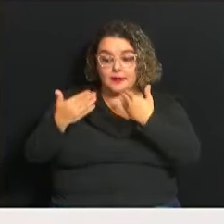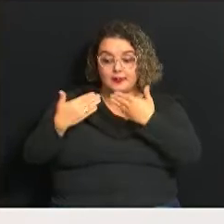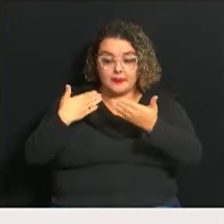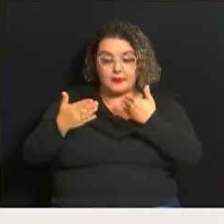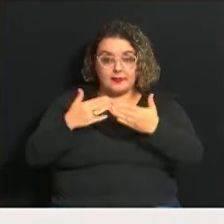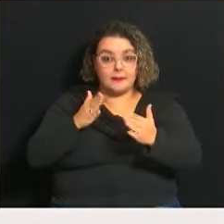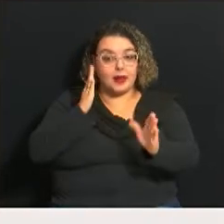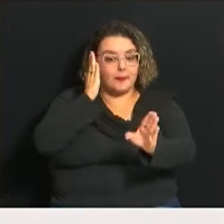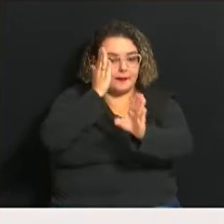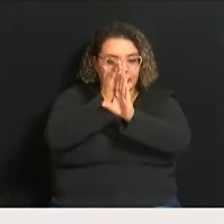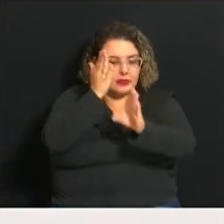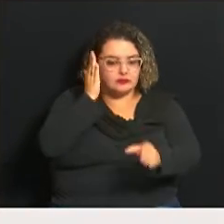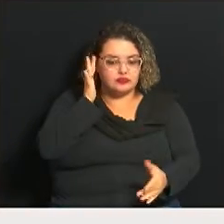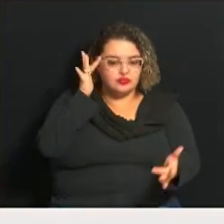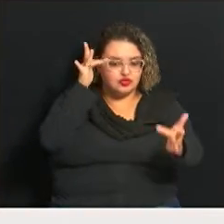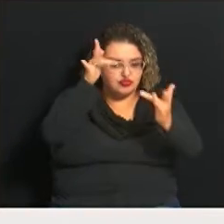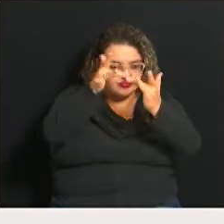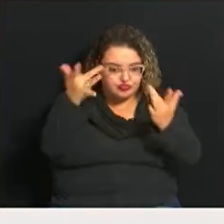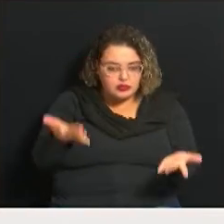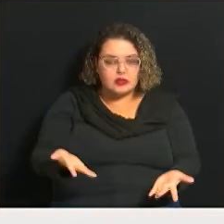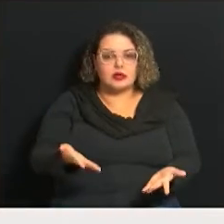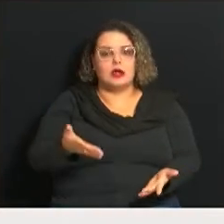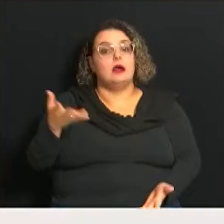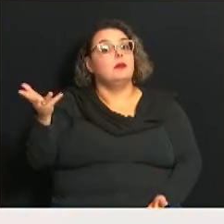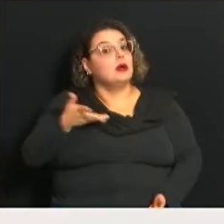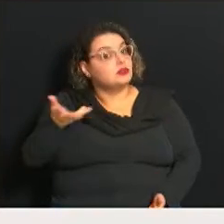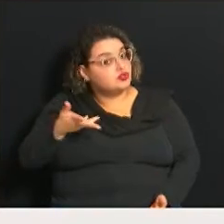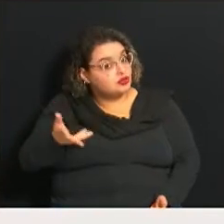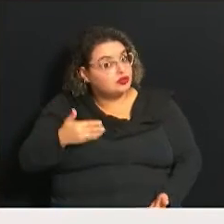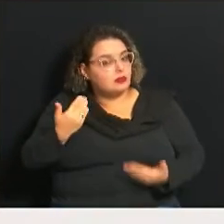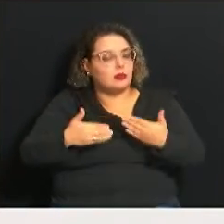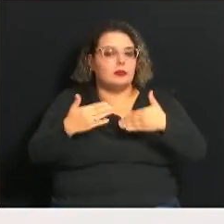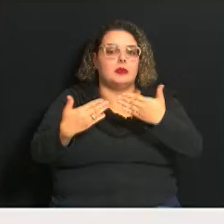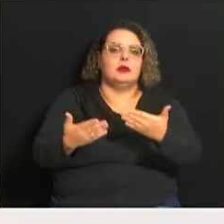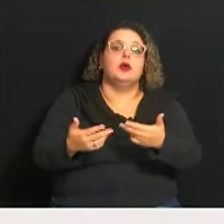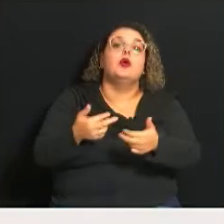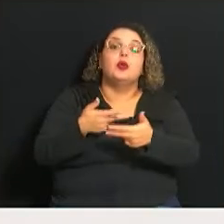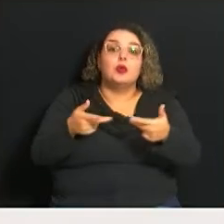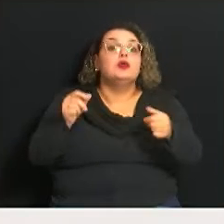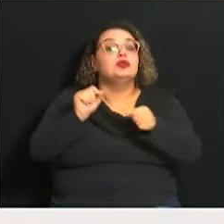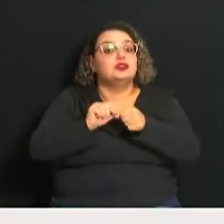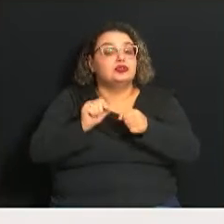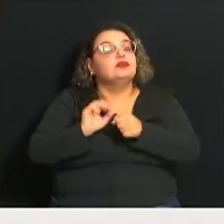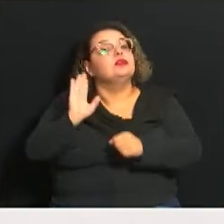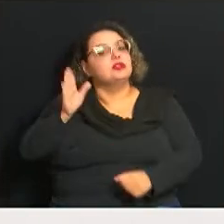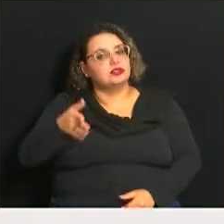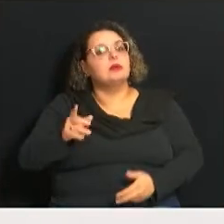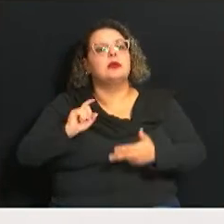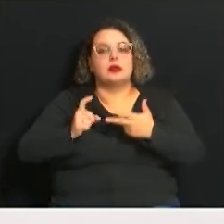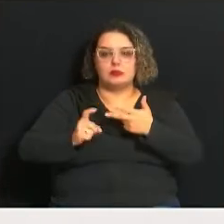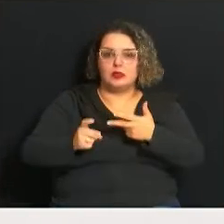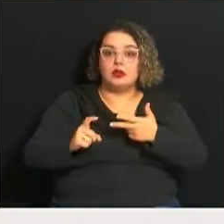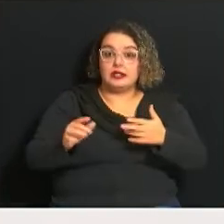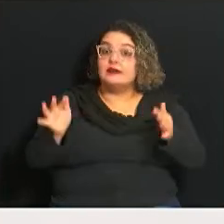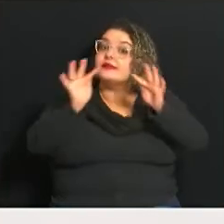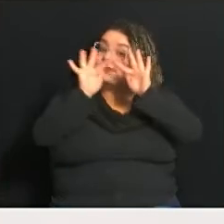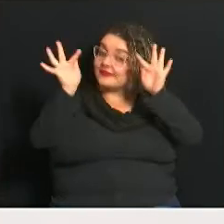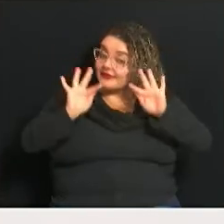setores para tentar agilizar os processos. Algumas coisas já foram feitas pelo Poder Executivo, que a gente fica muito